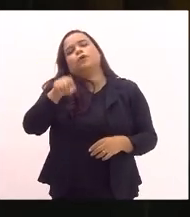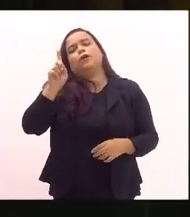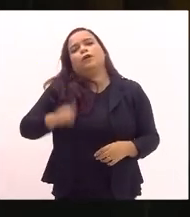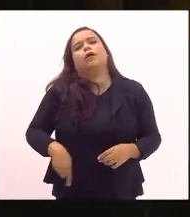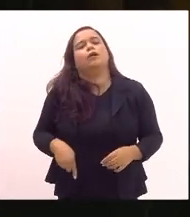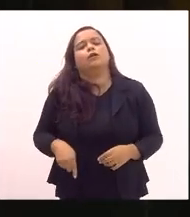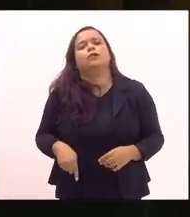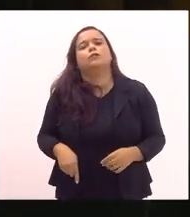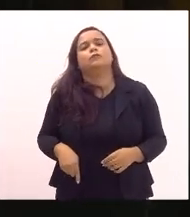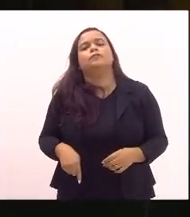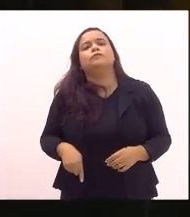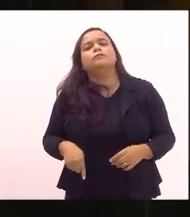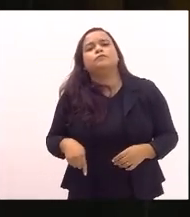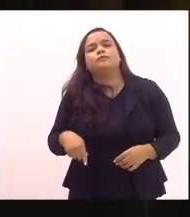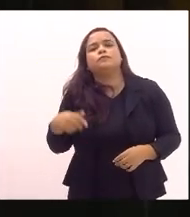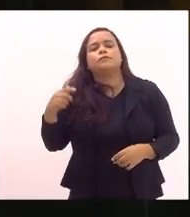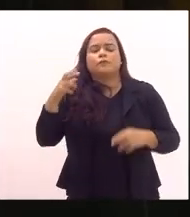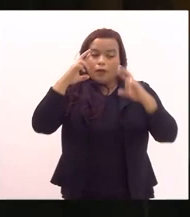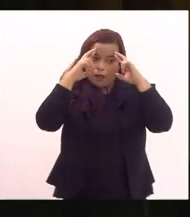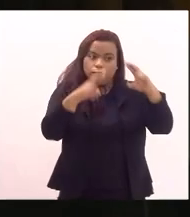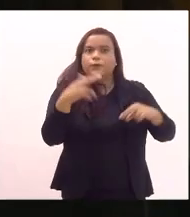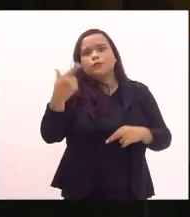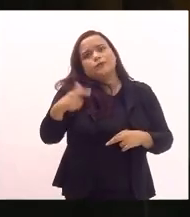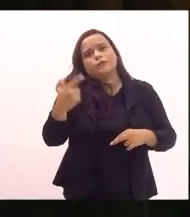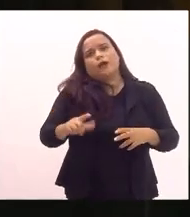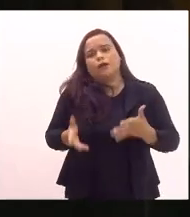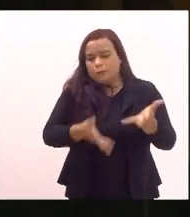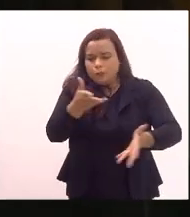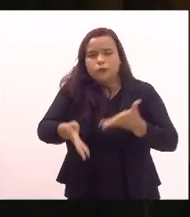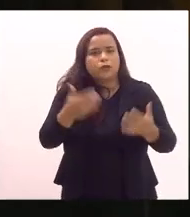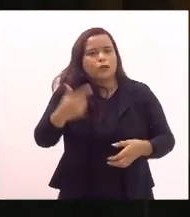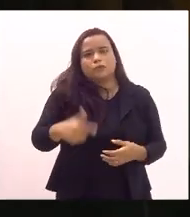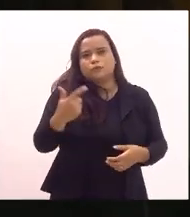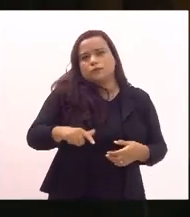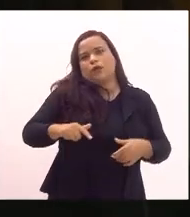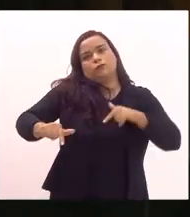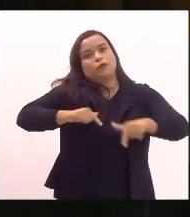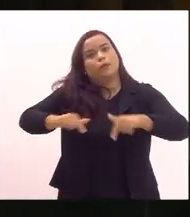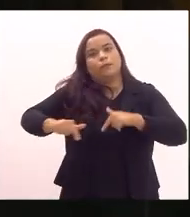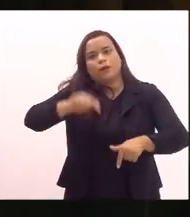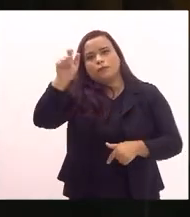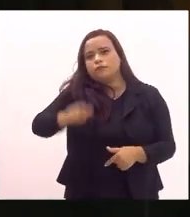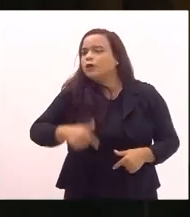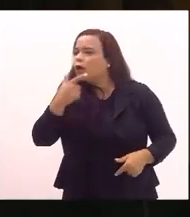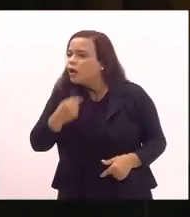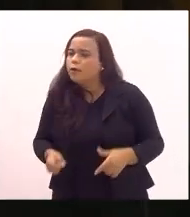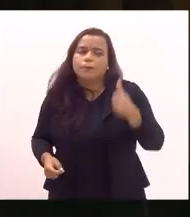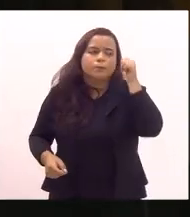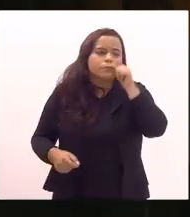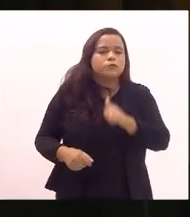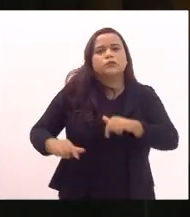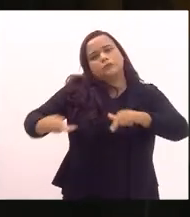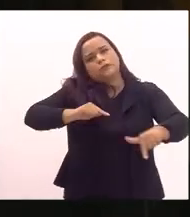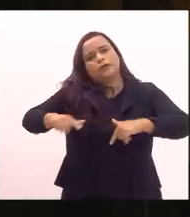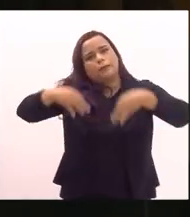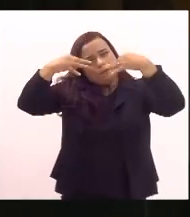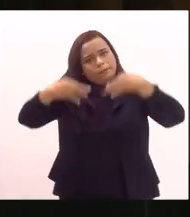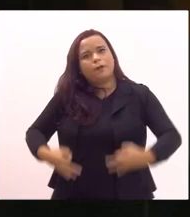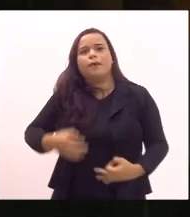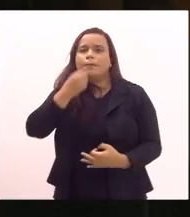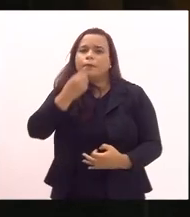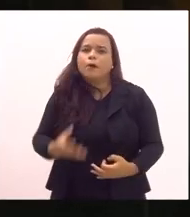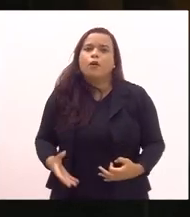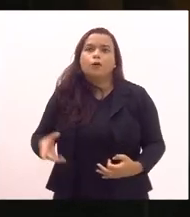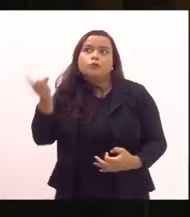esse não ter respeito e zelo pelo trabalhador pelo homem pela mulher de bem que